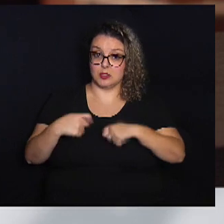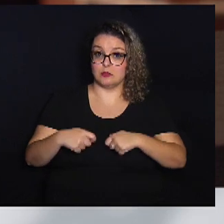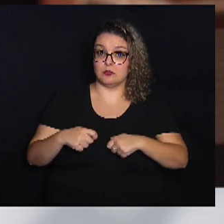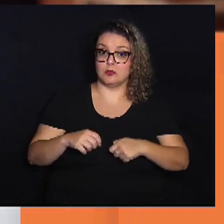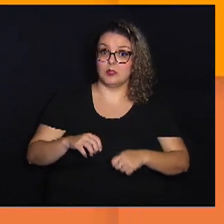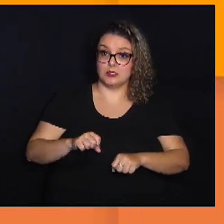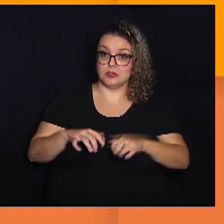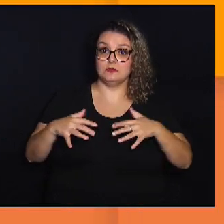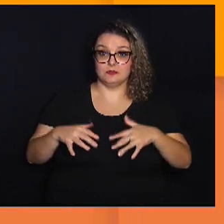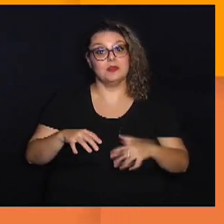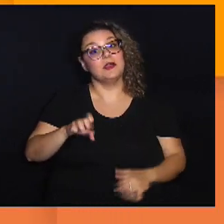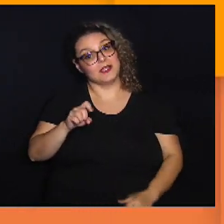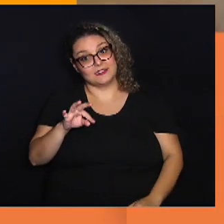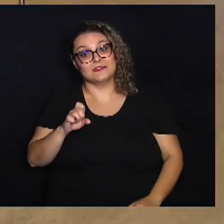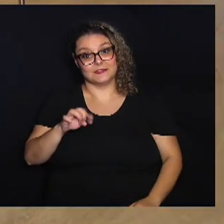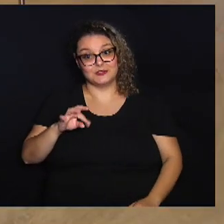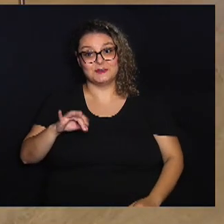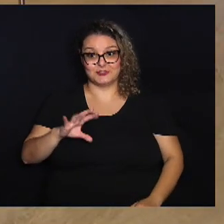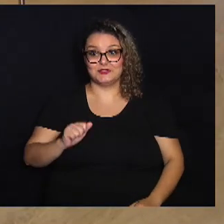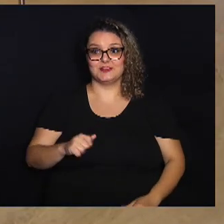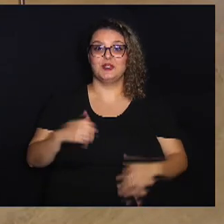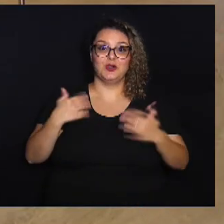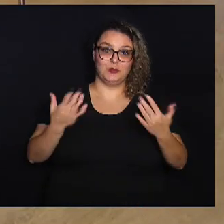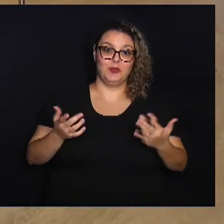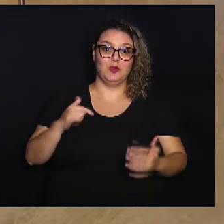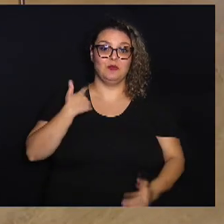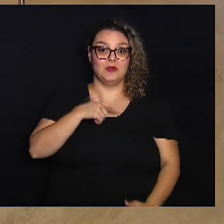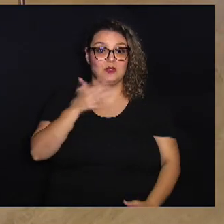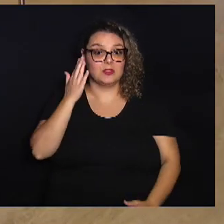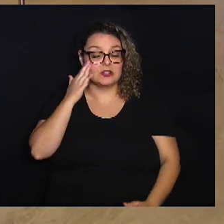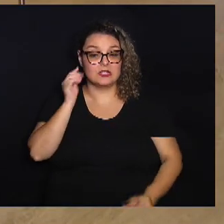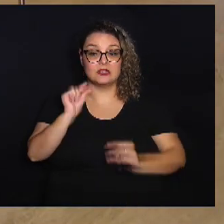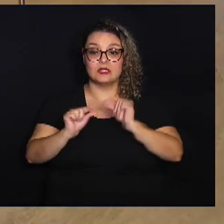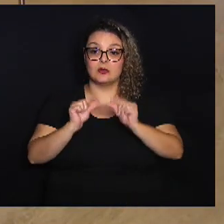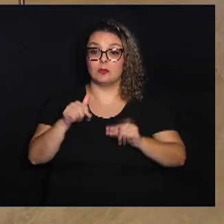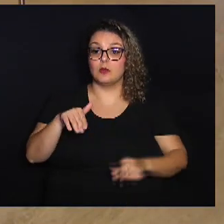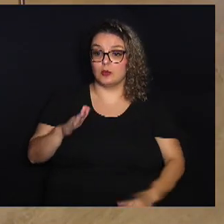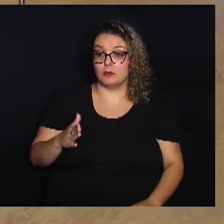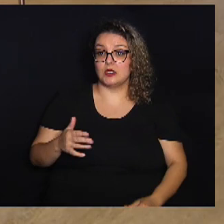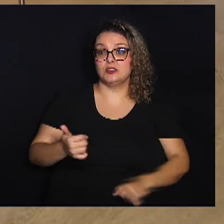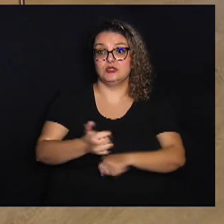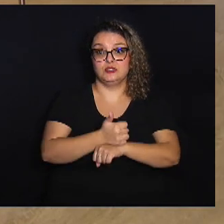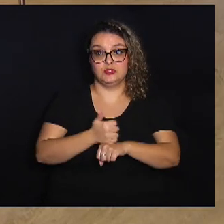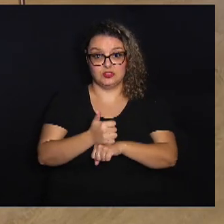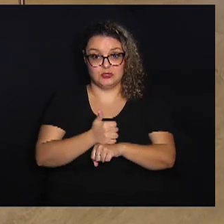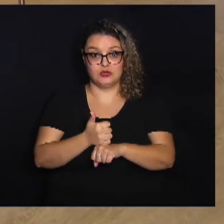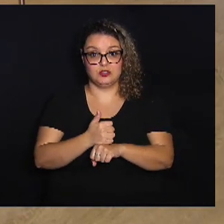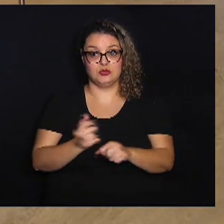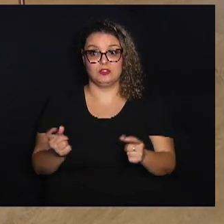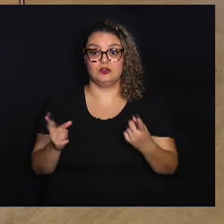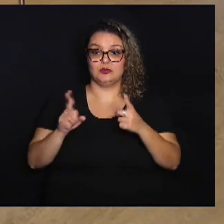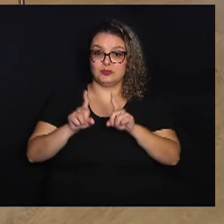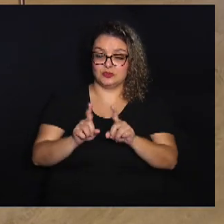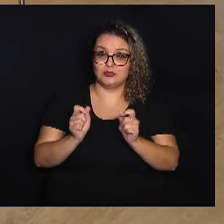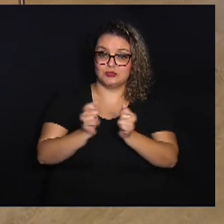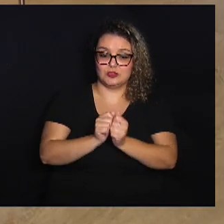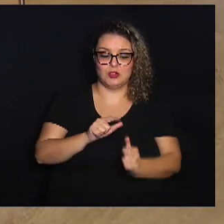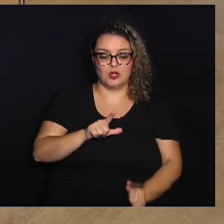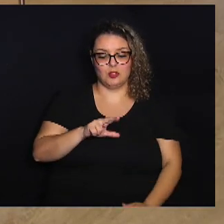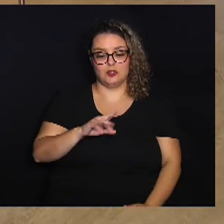de estatística. Bom, é isso aí, pessoal. E para a gente entender um pouco mais sobre essa profissão, estou aqui com a